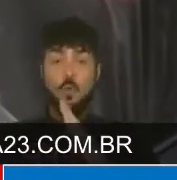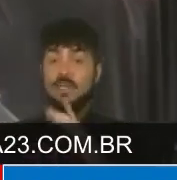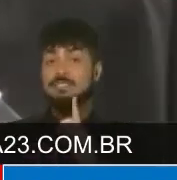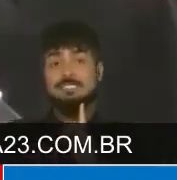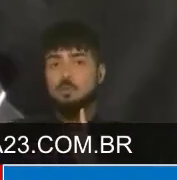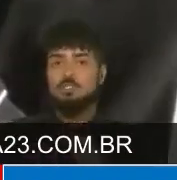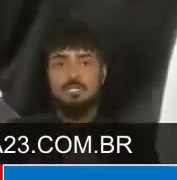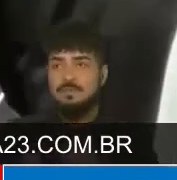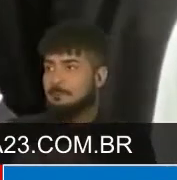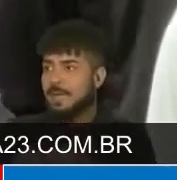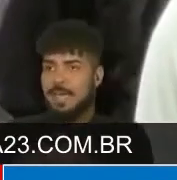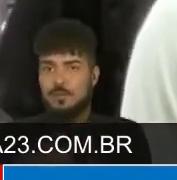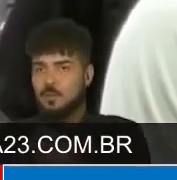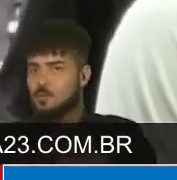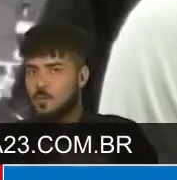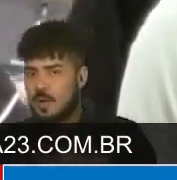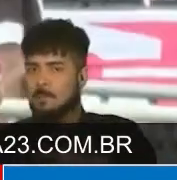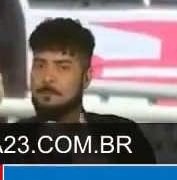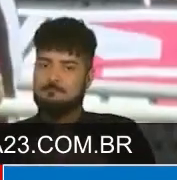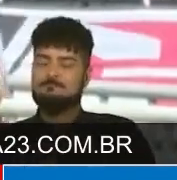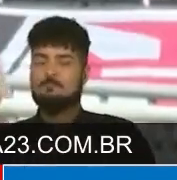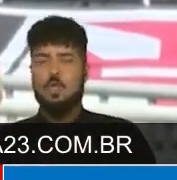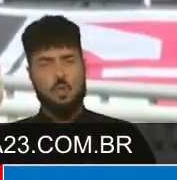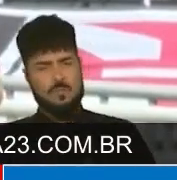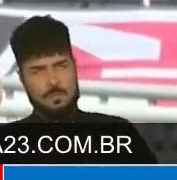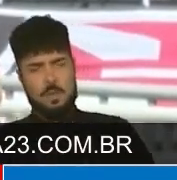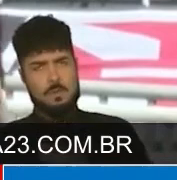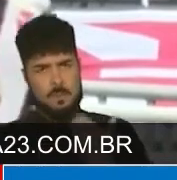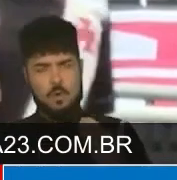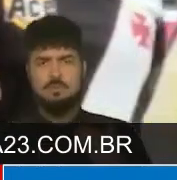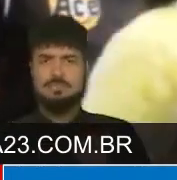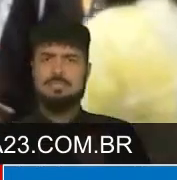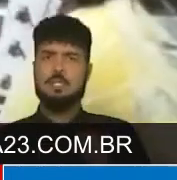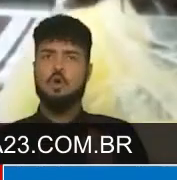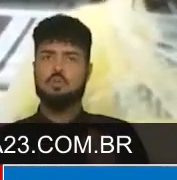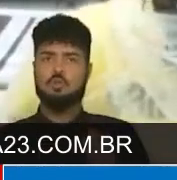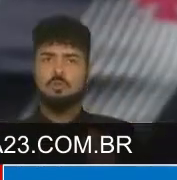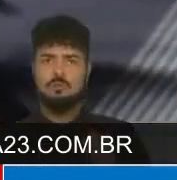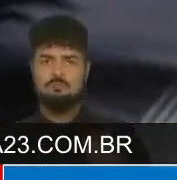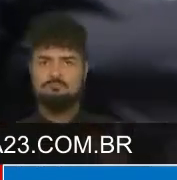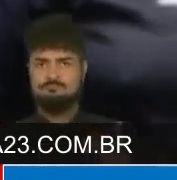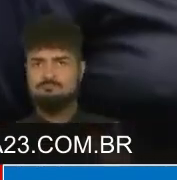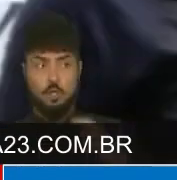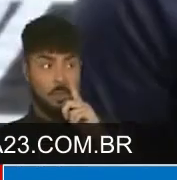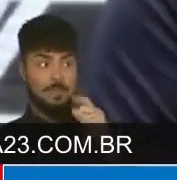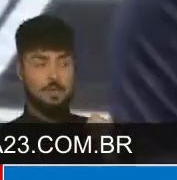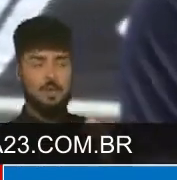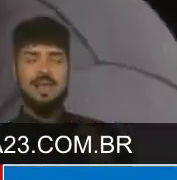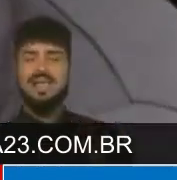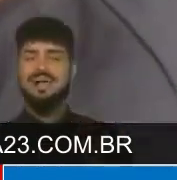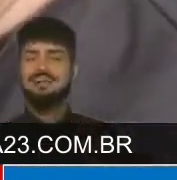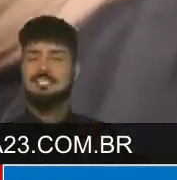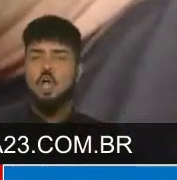Após a confirmação da morte do ex-jogador nesse domingo, aos 68 anos, vítima de um câncer no cólon, contra o qual lutava desde o fim